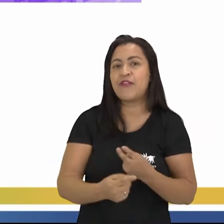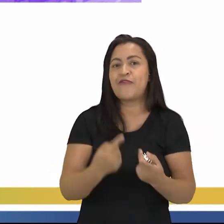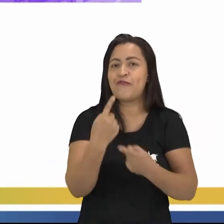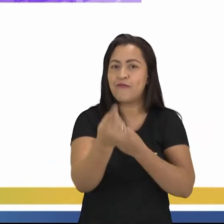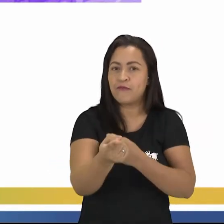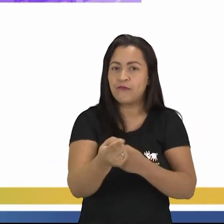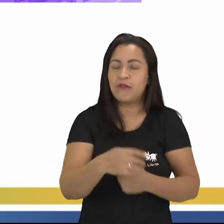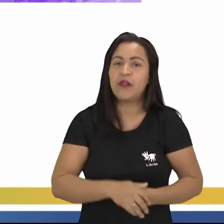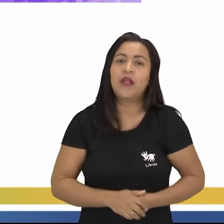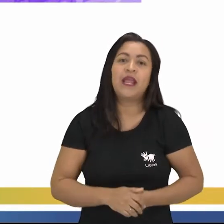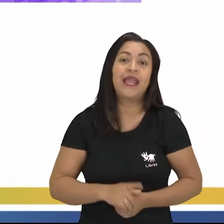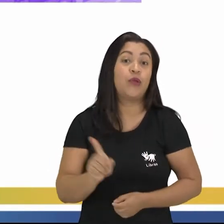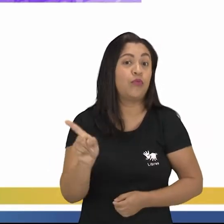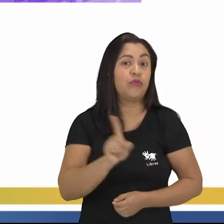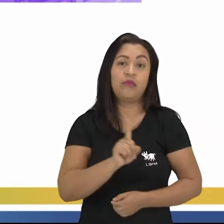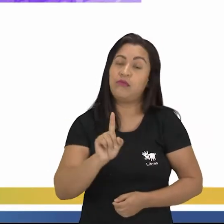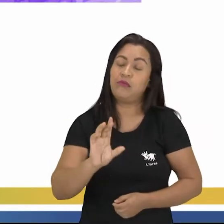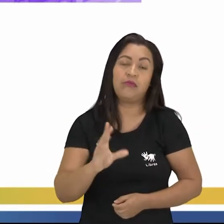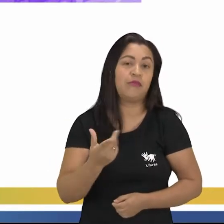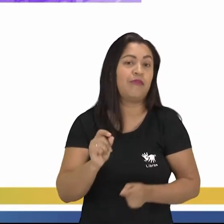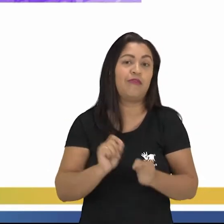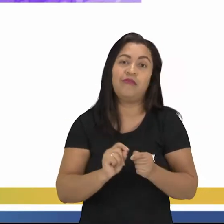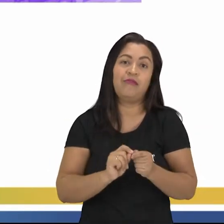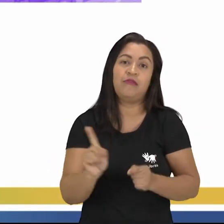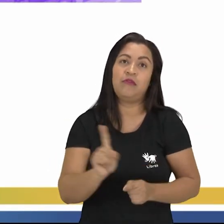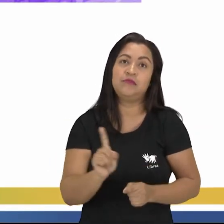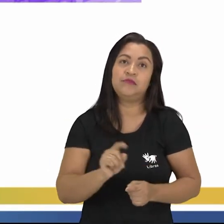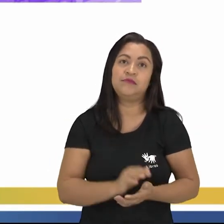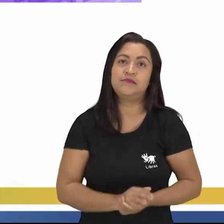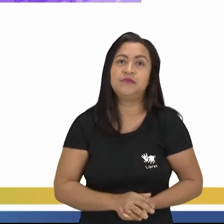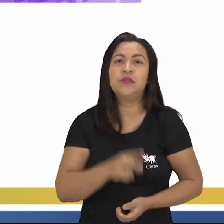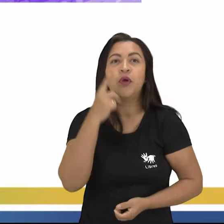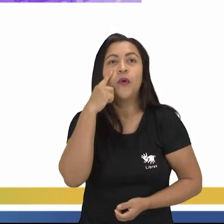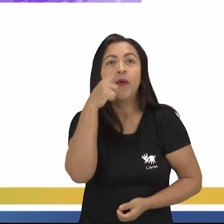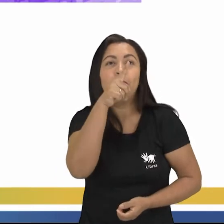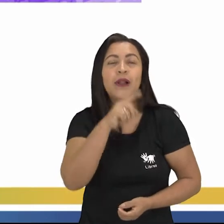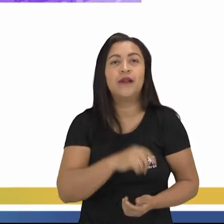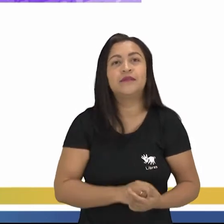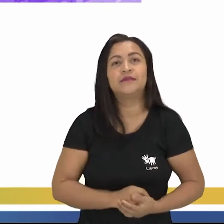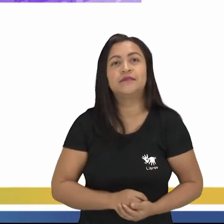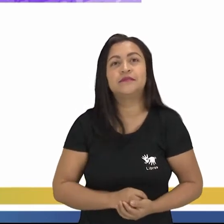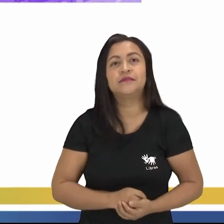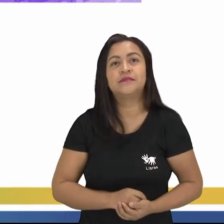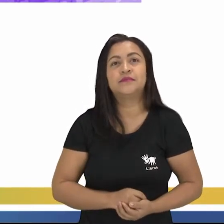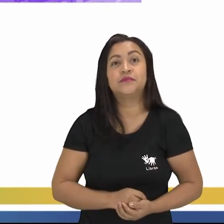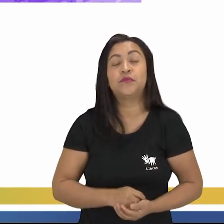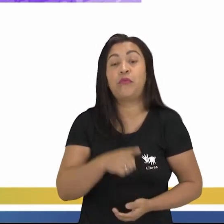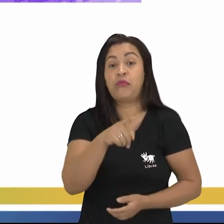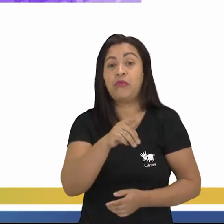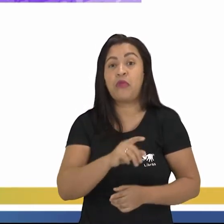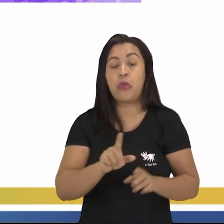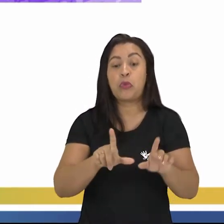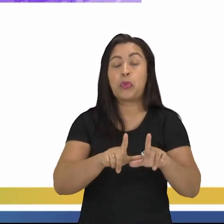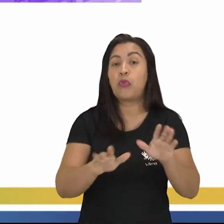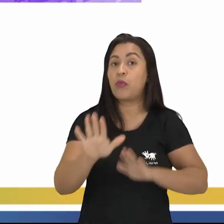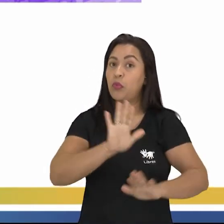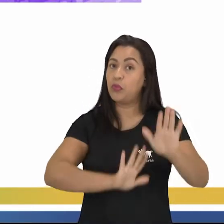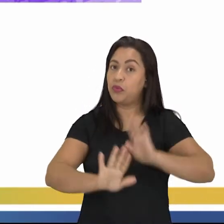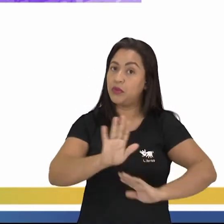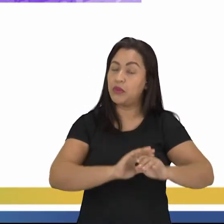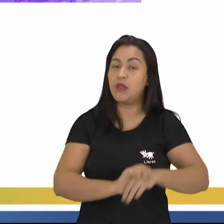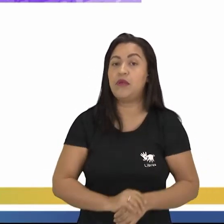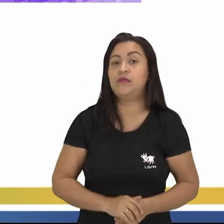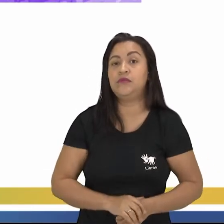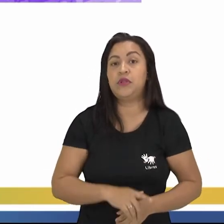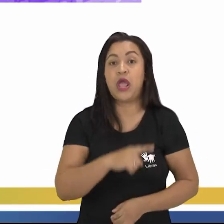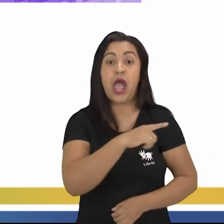aqui, o rapazinho está tentando entrar numa porta que tem uma caveira e ainda tem um aviso assim, cuidado. E ele está entrando. Aí o colega dele fala, ó, se eu